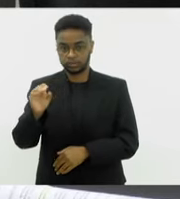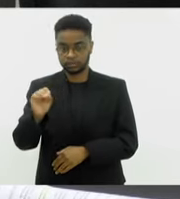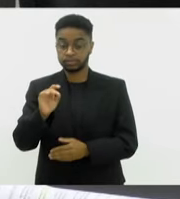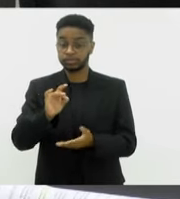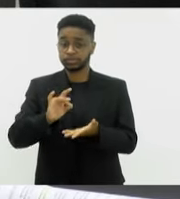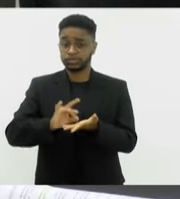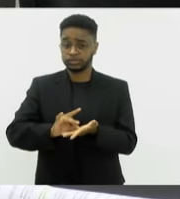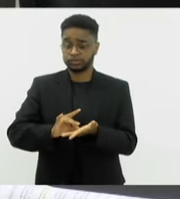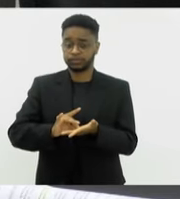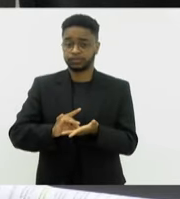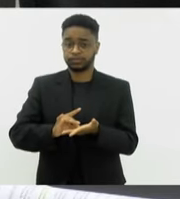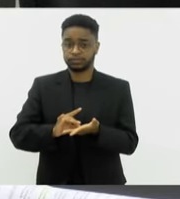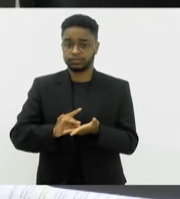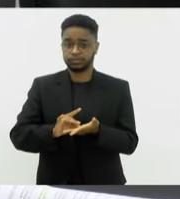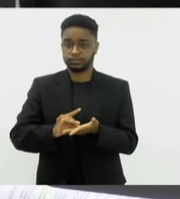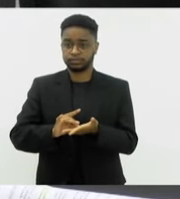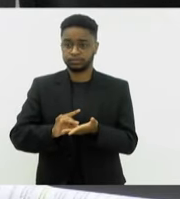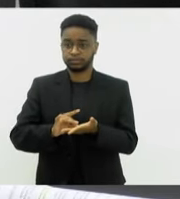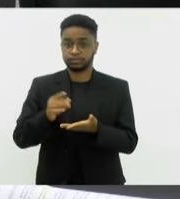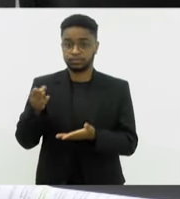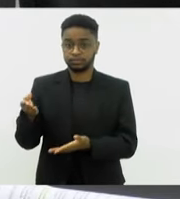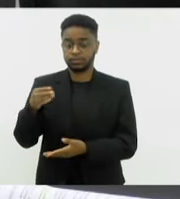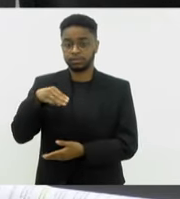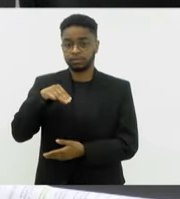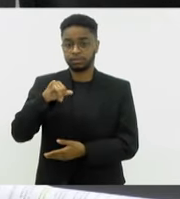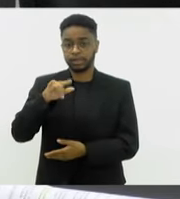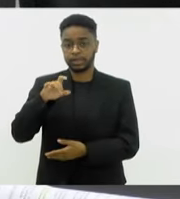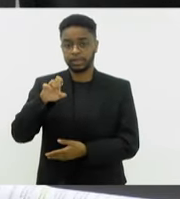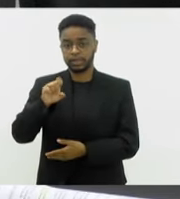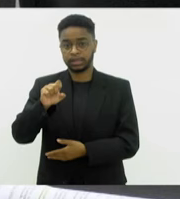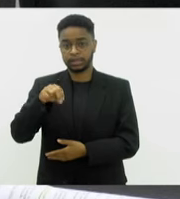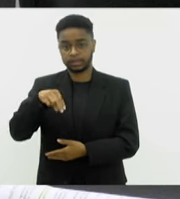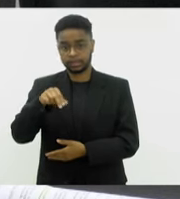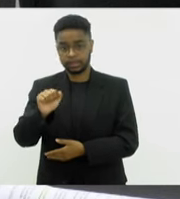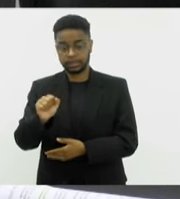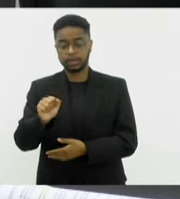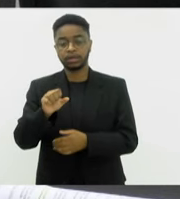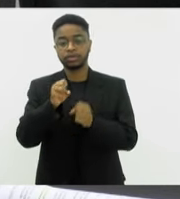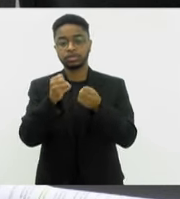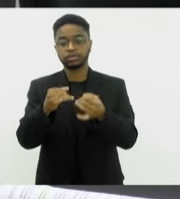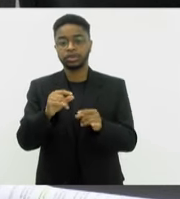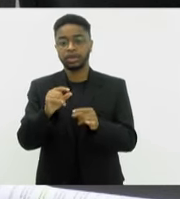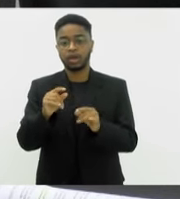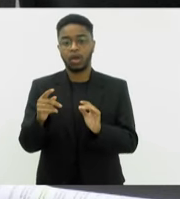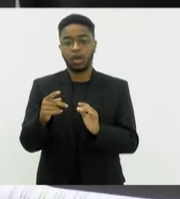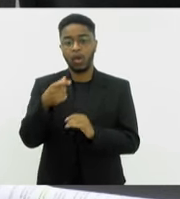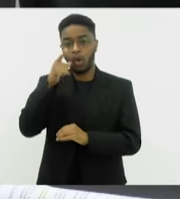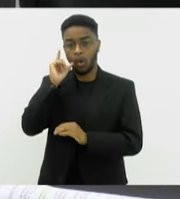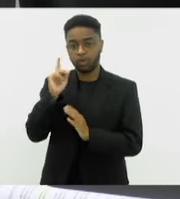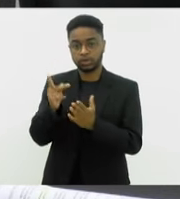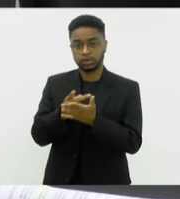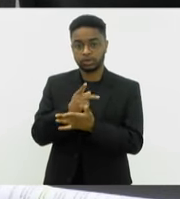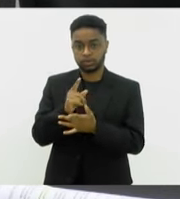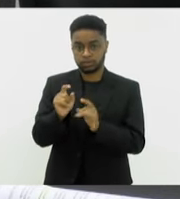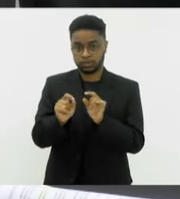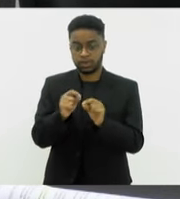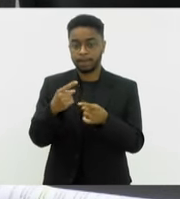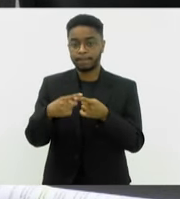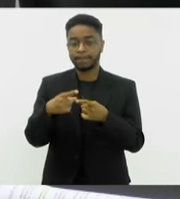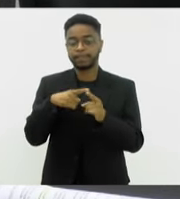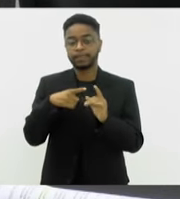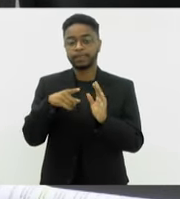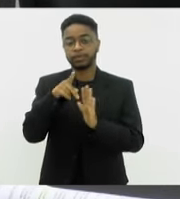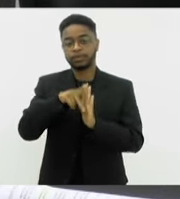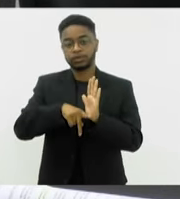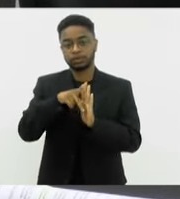realidade aqui, a Milena veio esclarecer o que aconteceu na sessão de ontem. Na verdade, era um projeto que ele tinha recebido